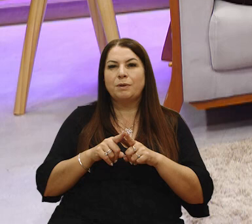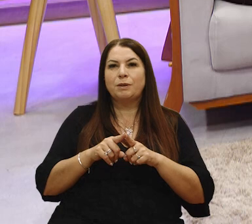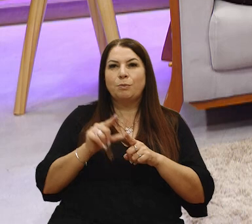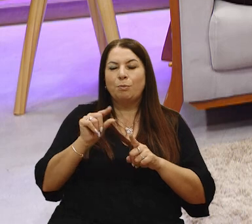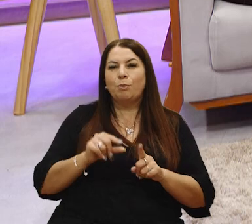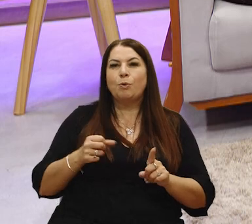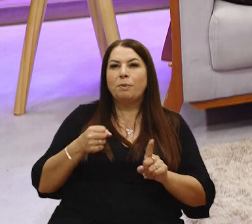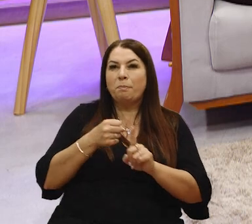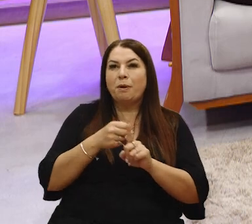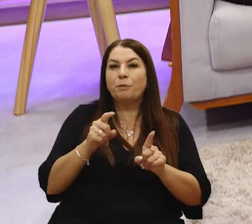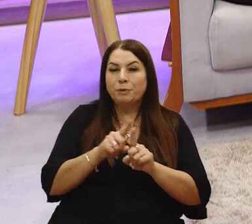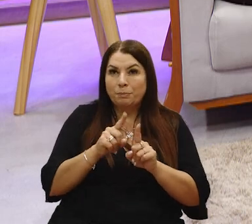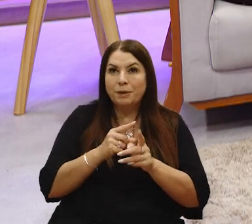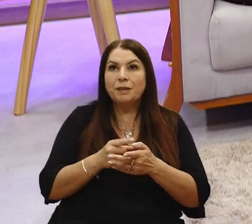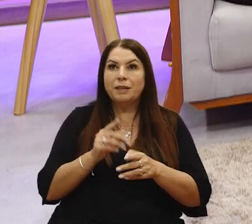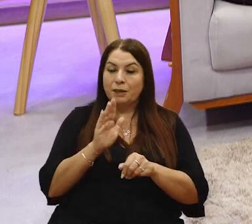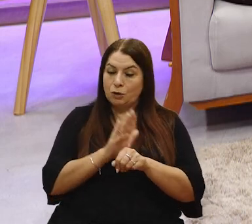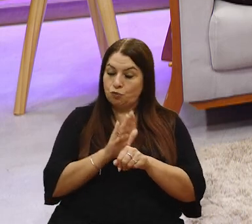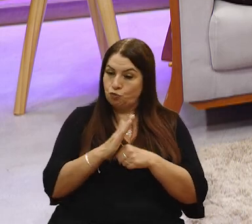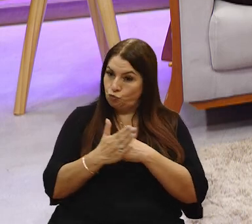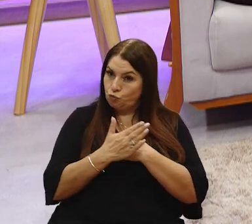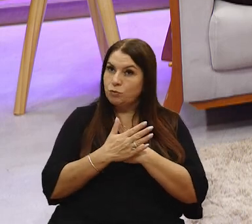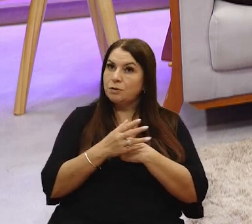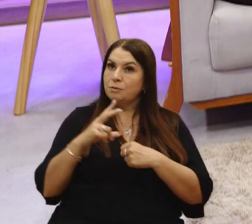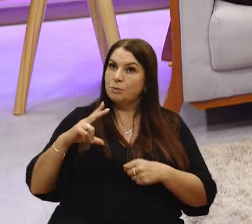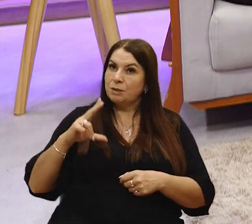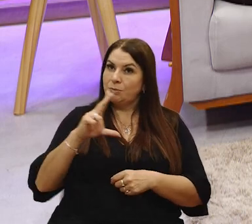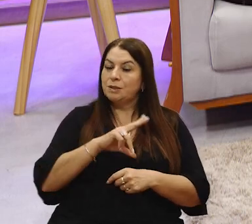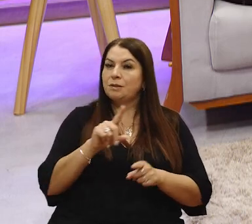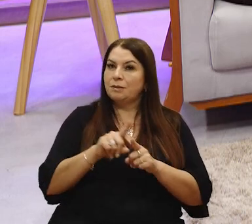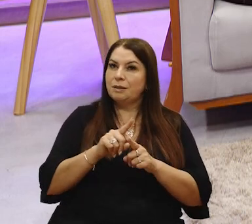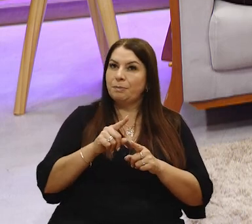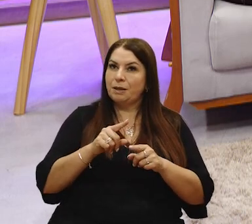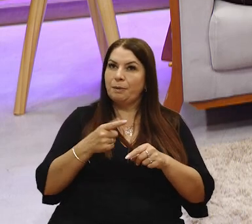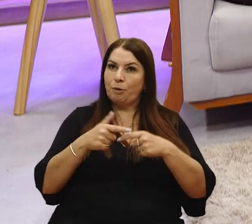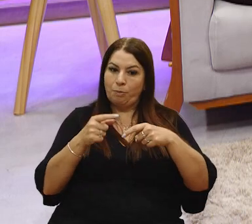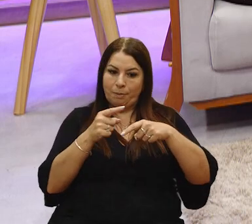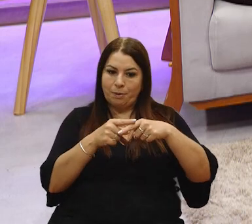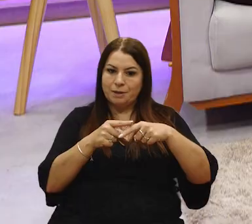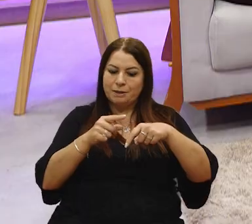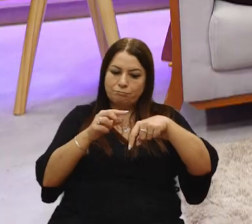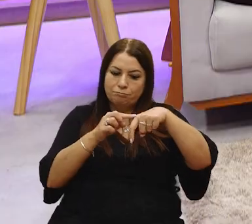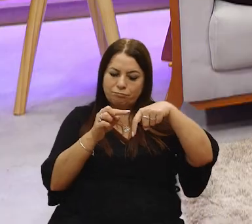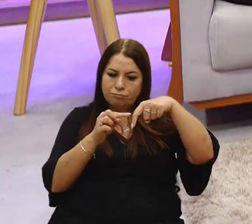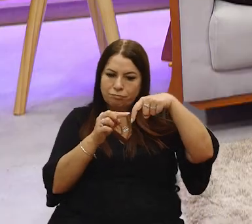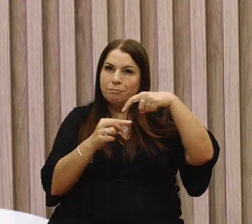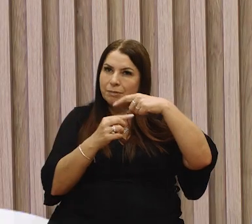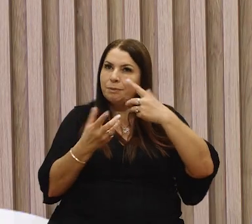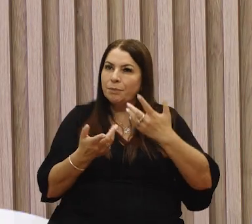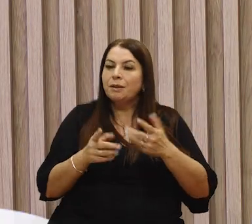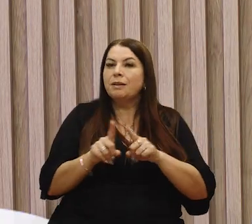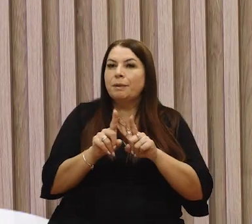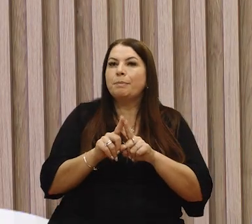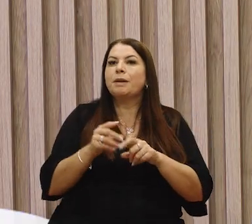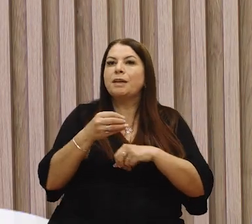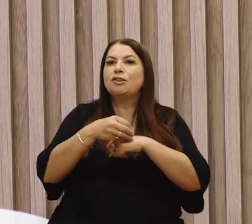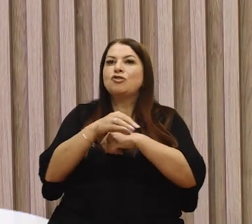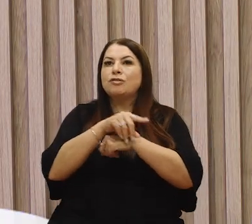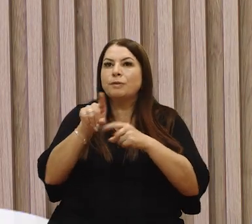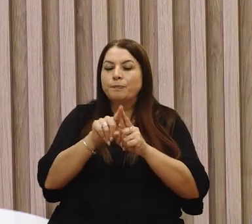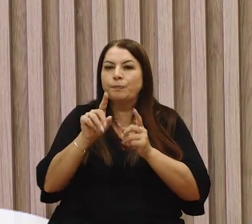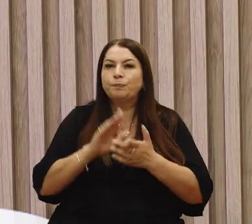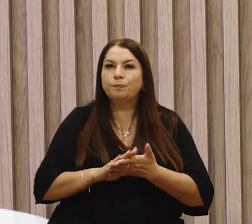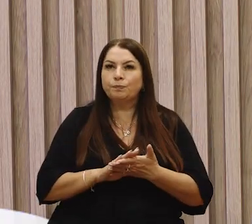já encerramos o tempo do primeiro bloco, nós vamos Uhum. fazer um intervalinho bem rapidinho. Ótimo. Vamos ficar aqui para conversar mais sobre lipedema. E você que está nos assistindo, nós